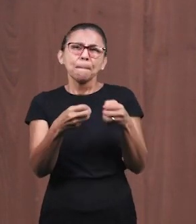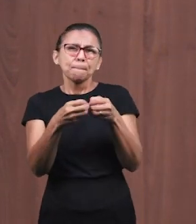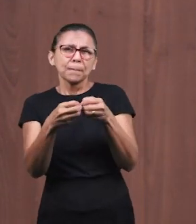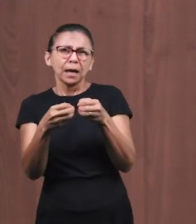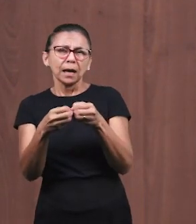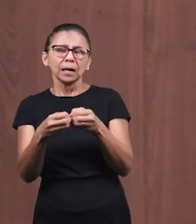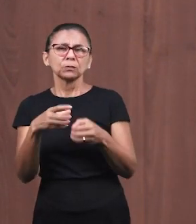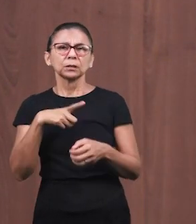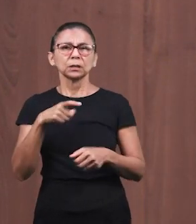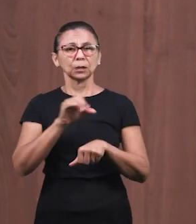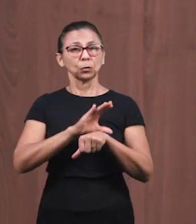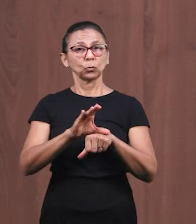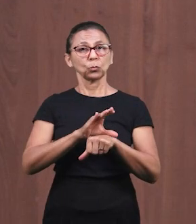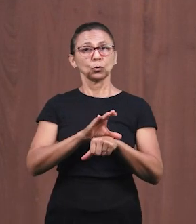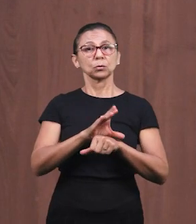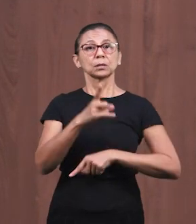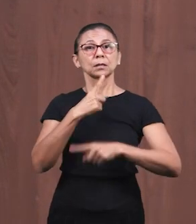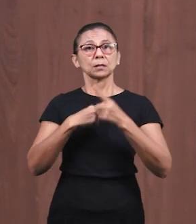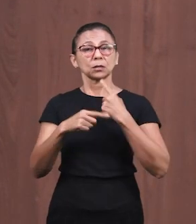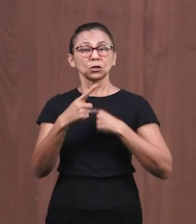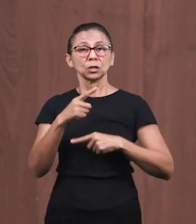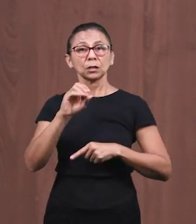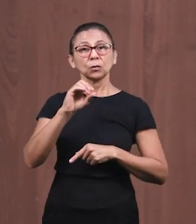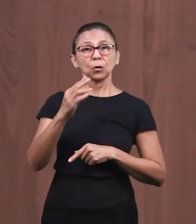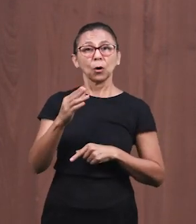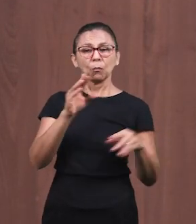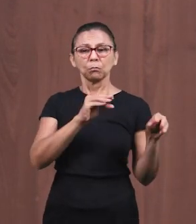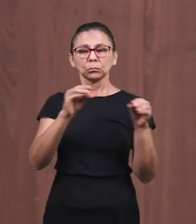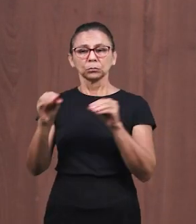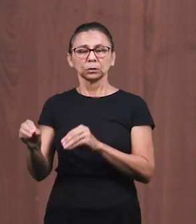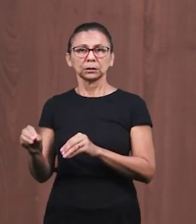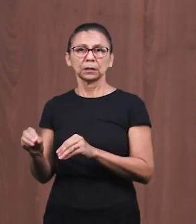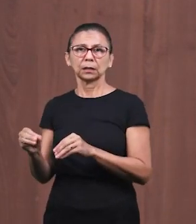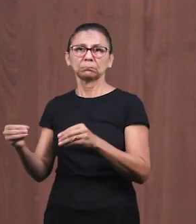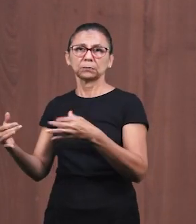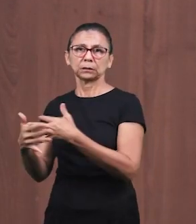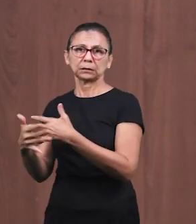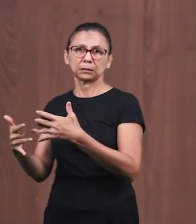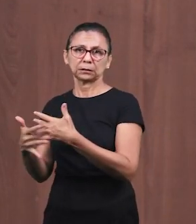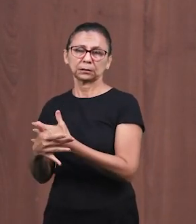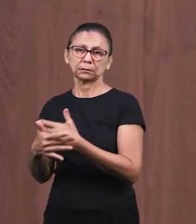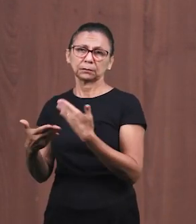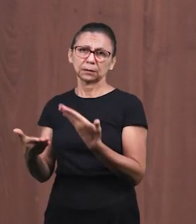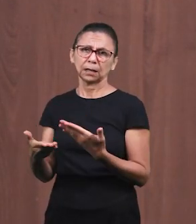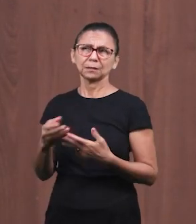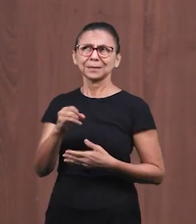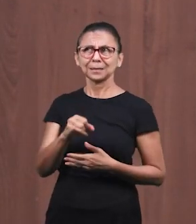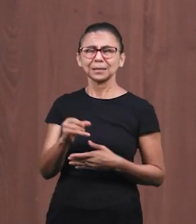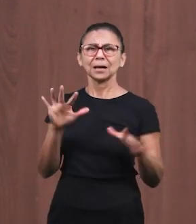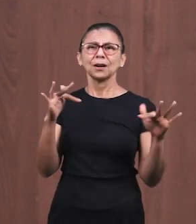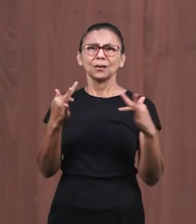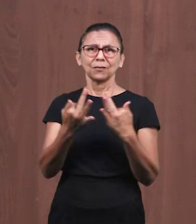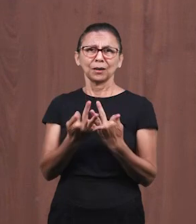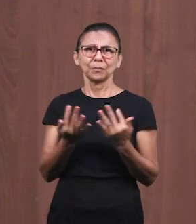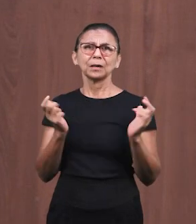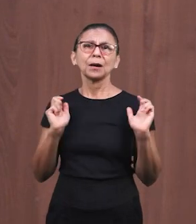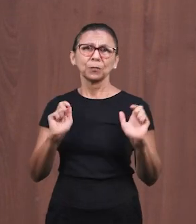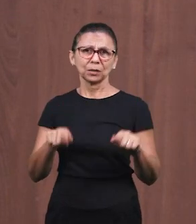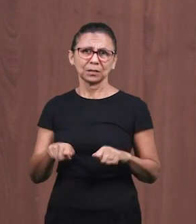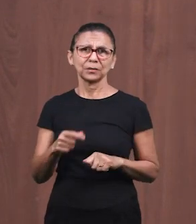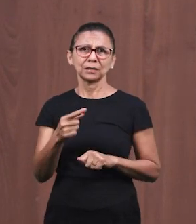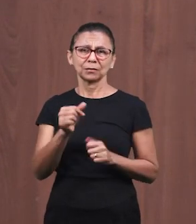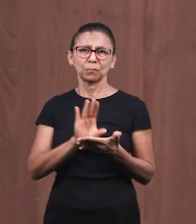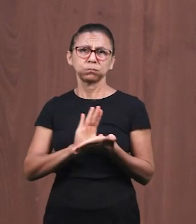curso desejado ou será necessário mudar de cidade. Nesse caso, a família tem condições de arcar